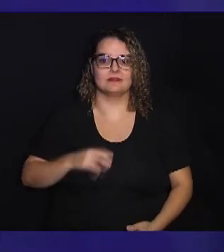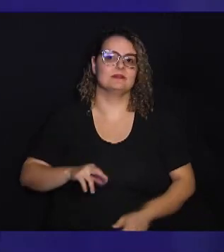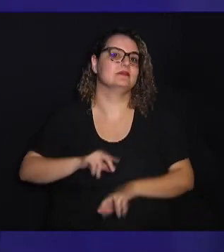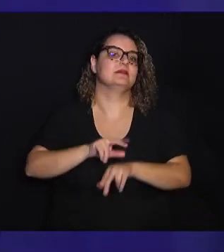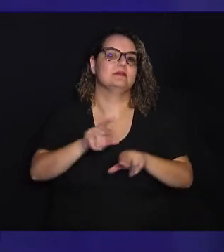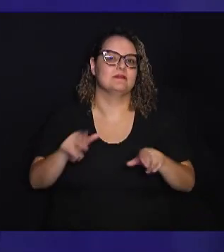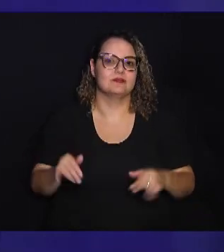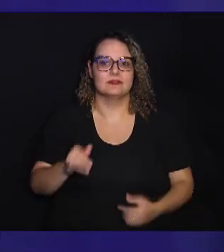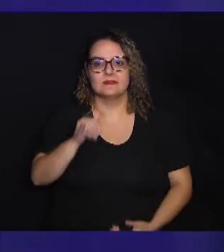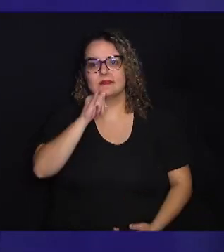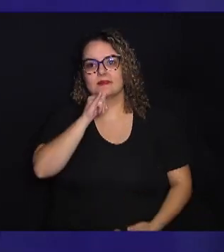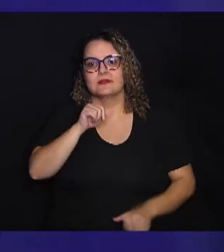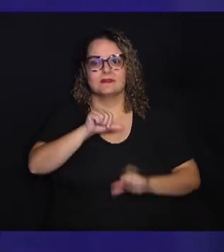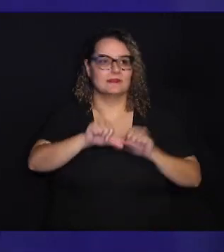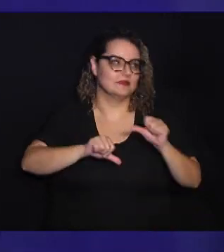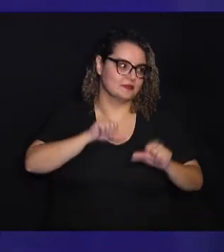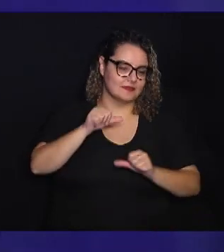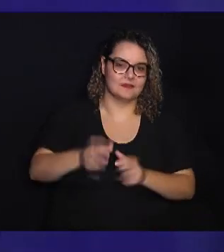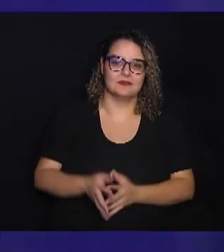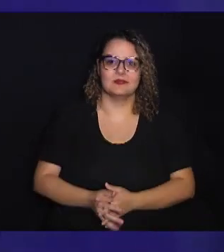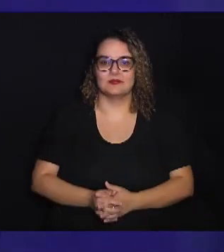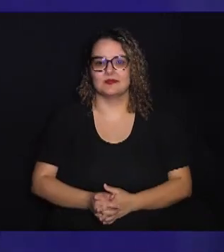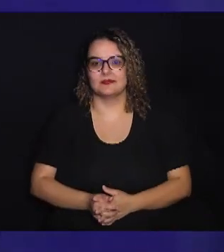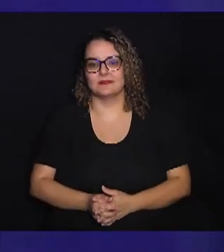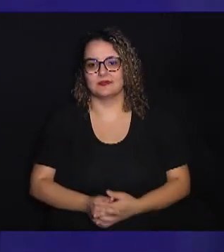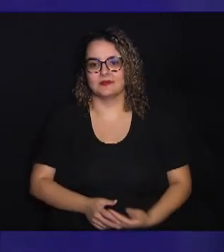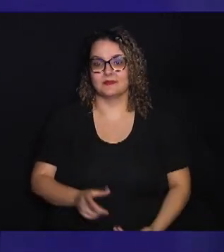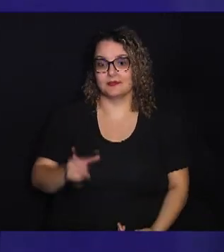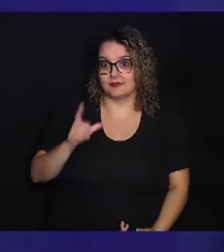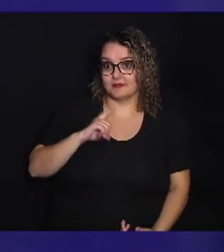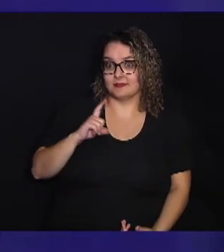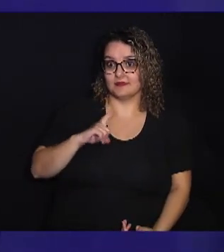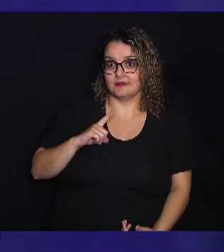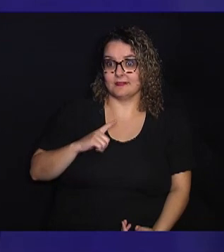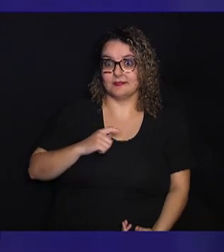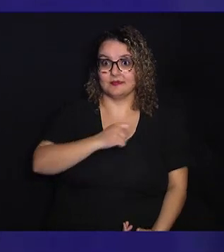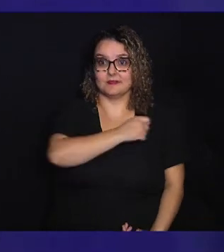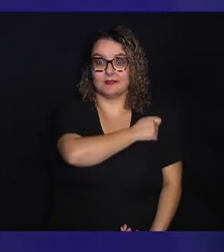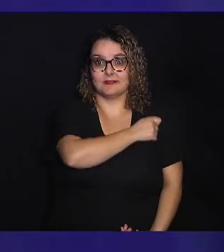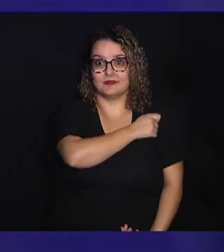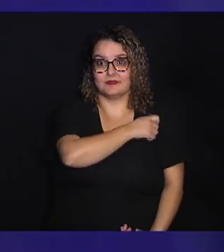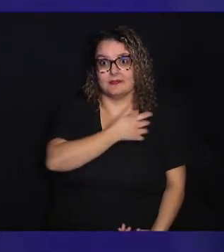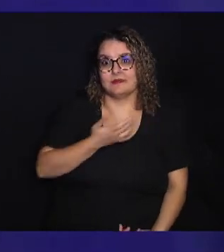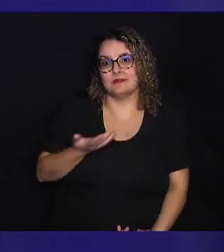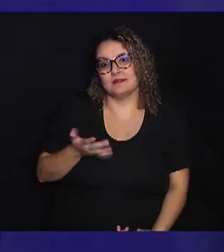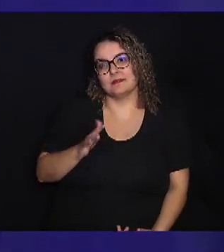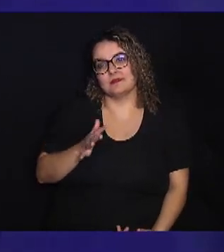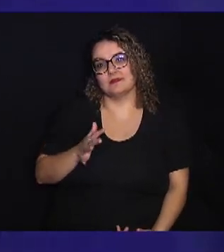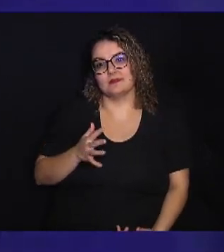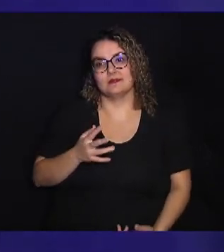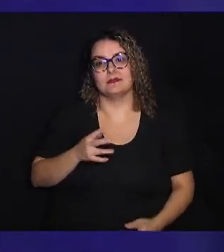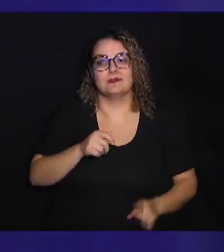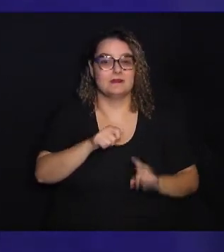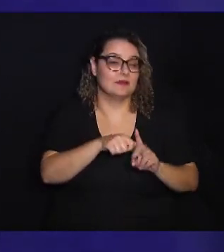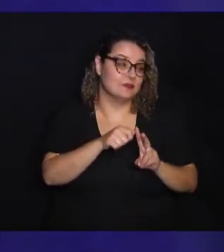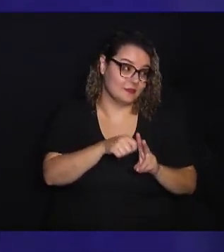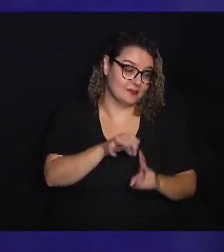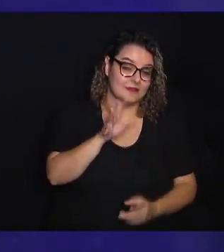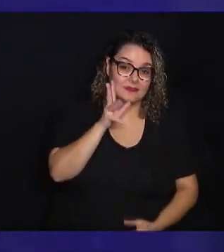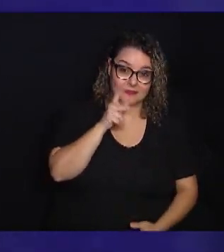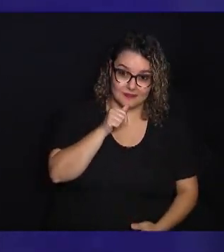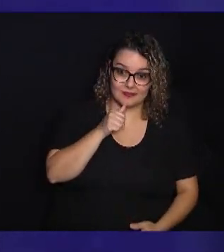né, de transformação. Eu tive um aluno que acho que ele demorou mais ou menos uns 2 meses para começar a